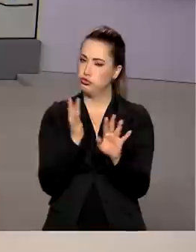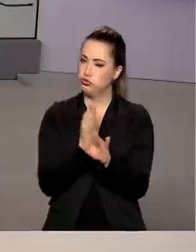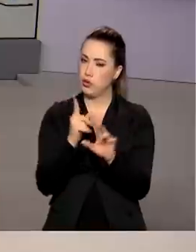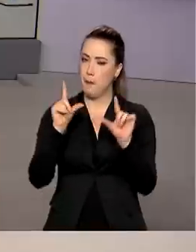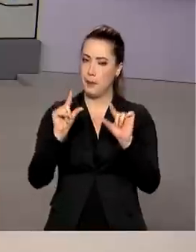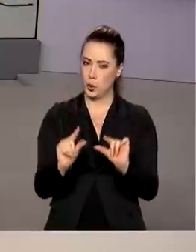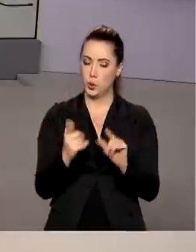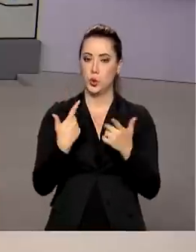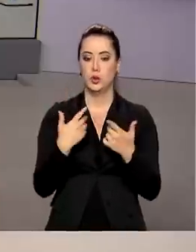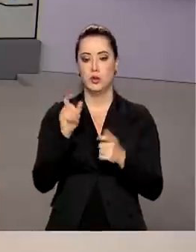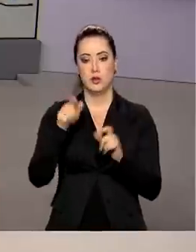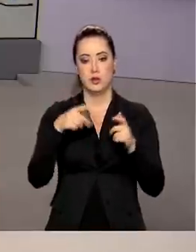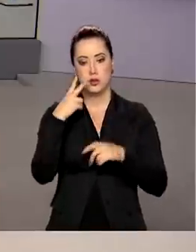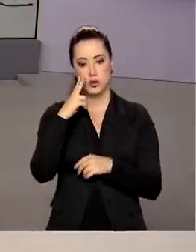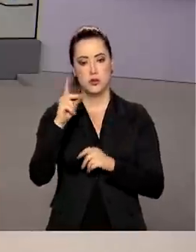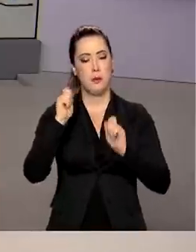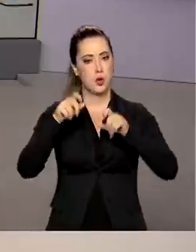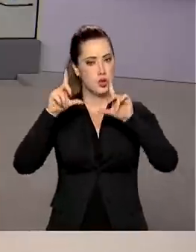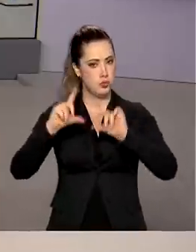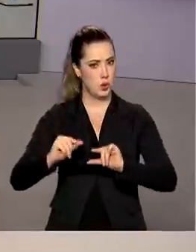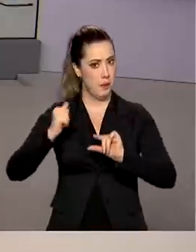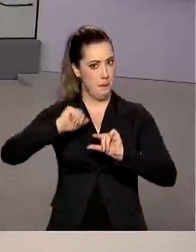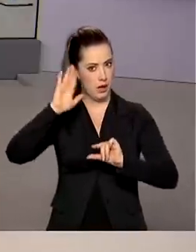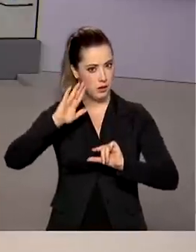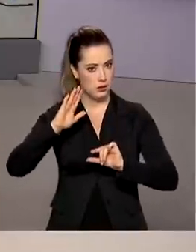né, no fluxo de passageiros. Bom dia para você.